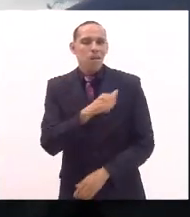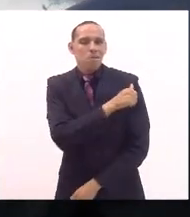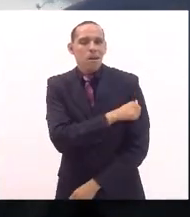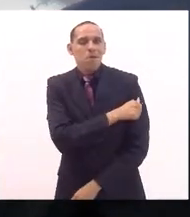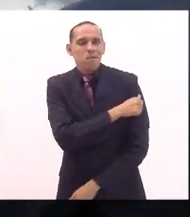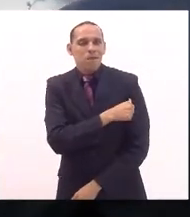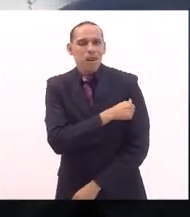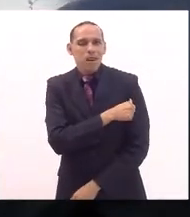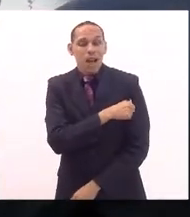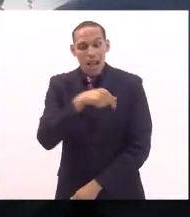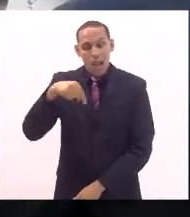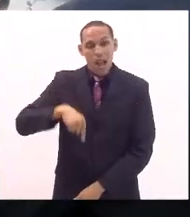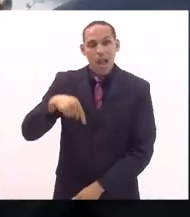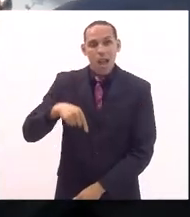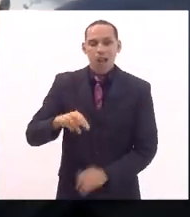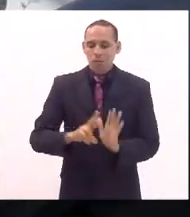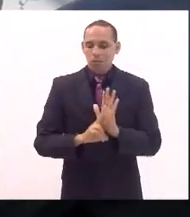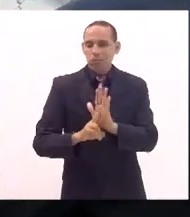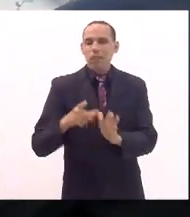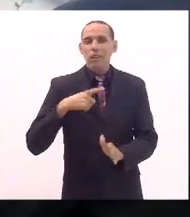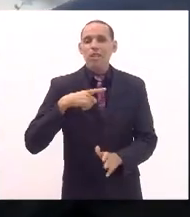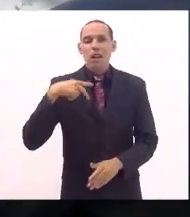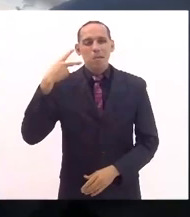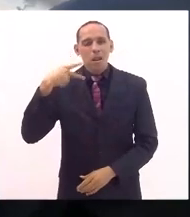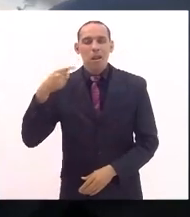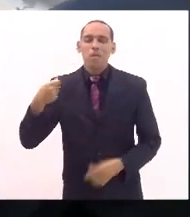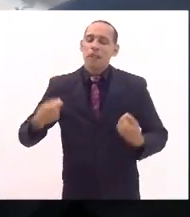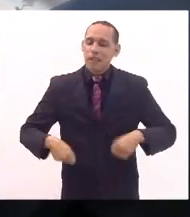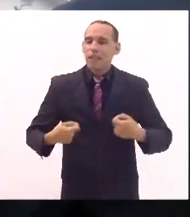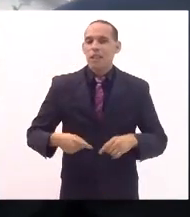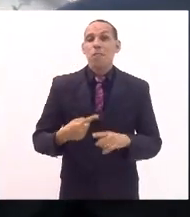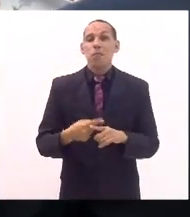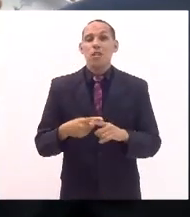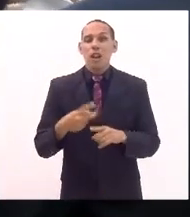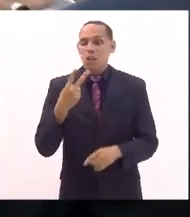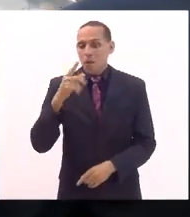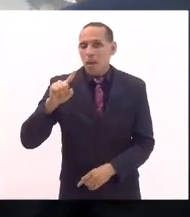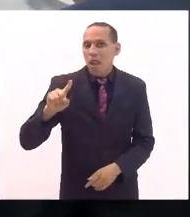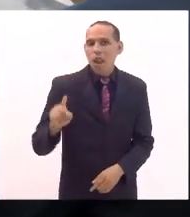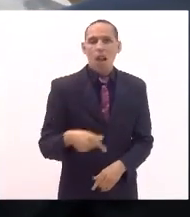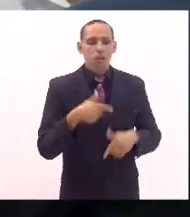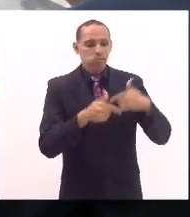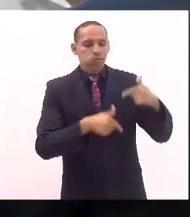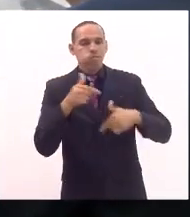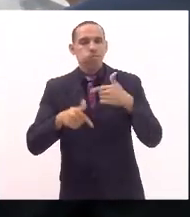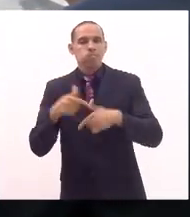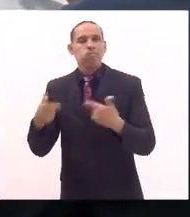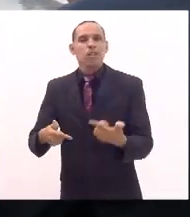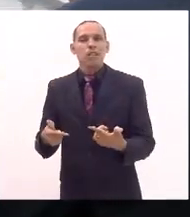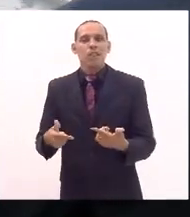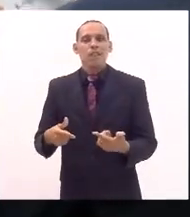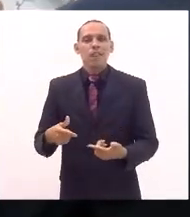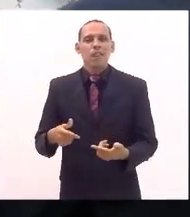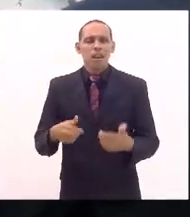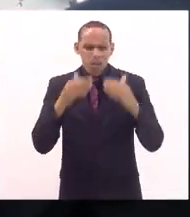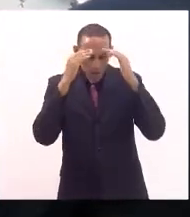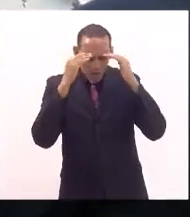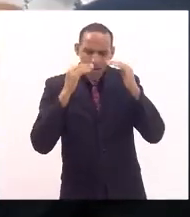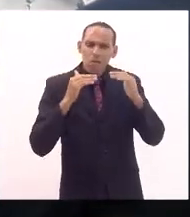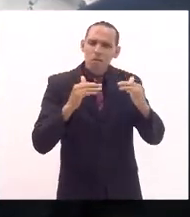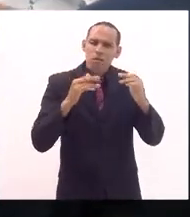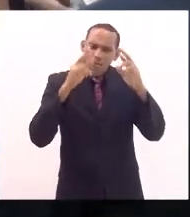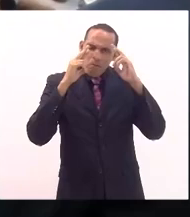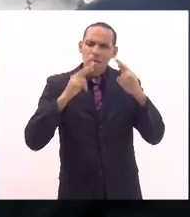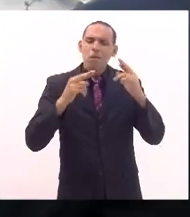representantes no Parlamento a enfermagem de 2 milhões de trabalhadores precisa ter respeito